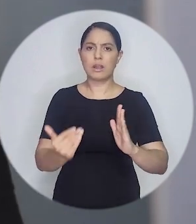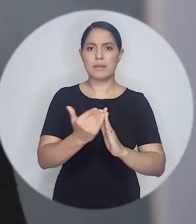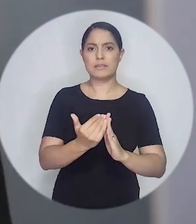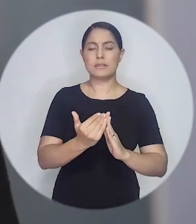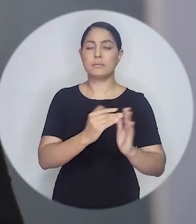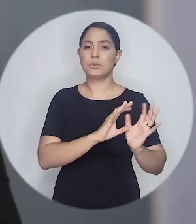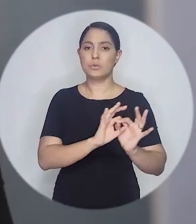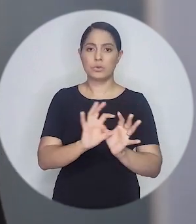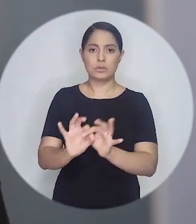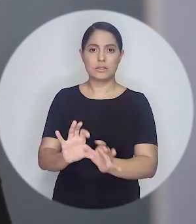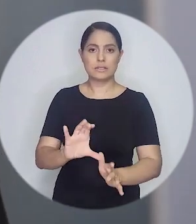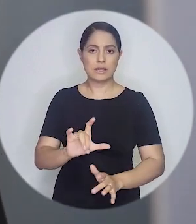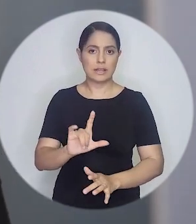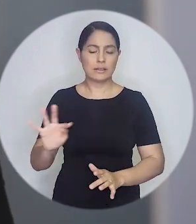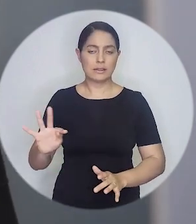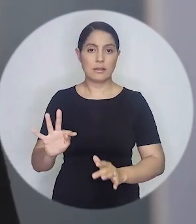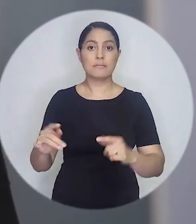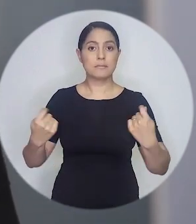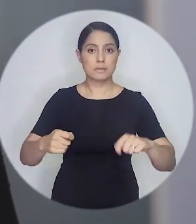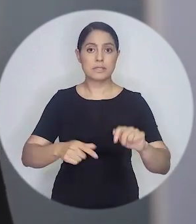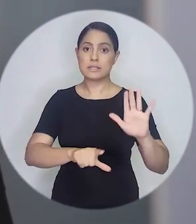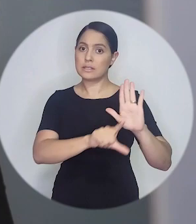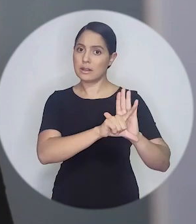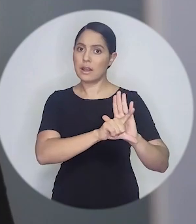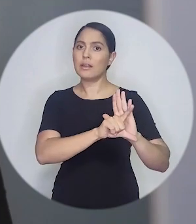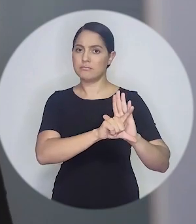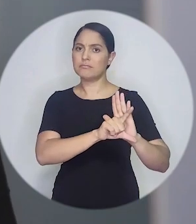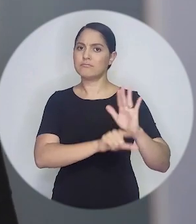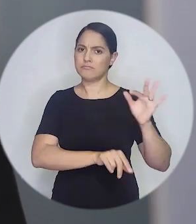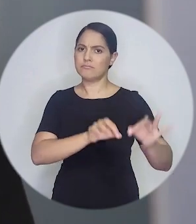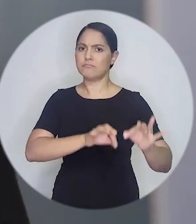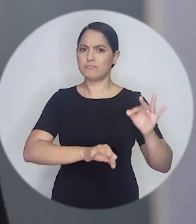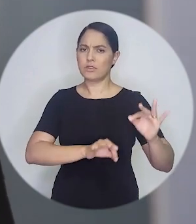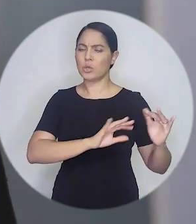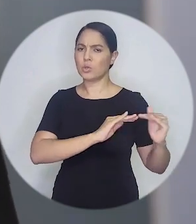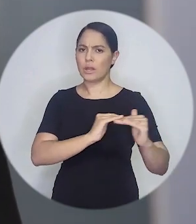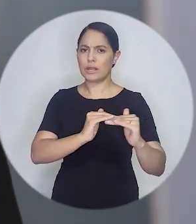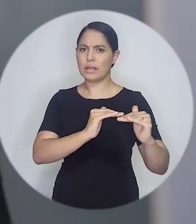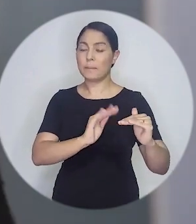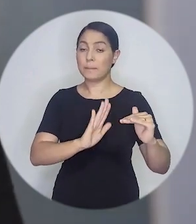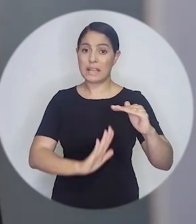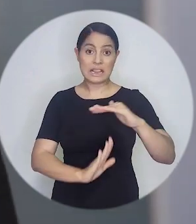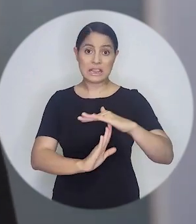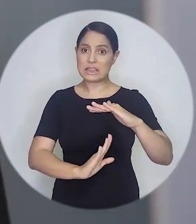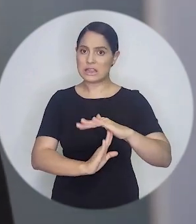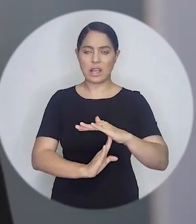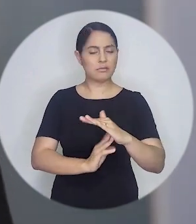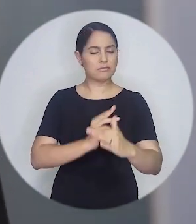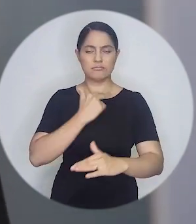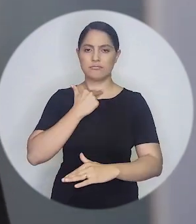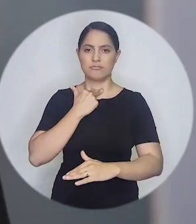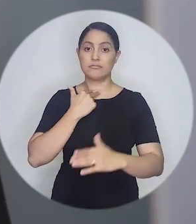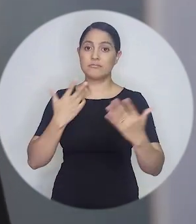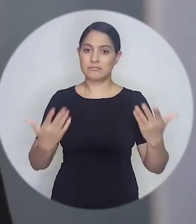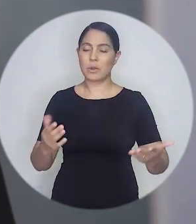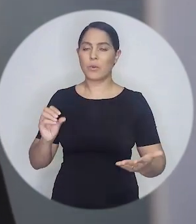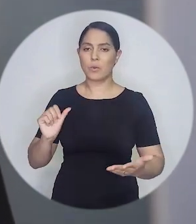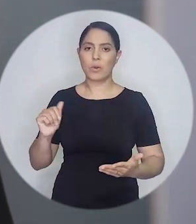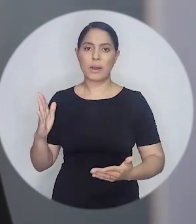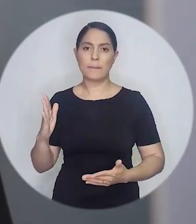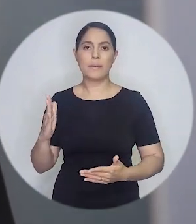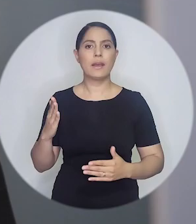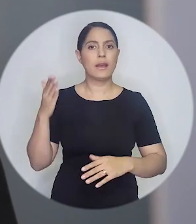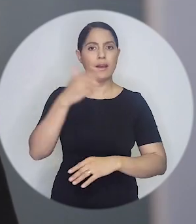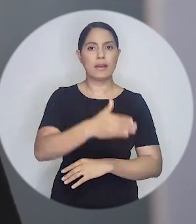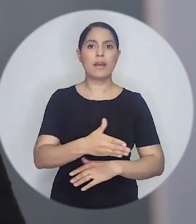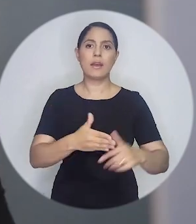de que os valores estabelecidos pela lei devem ser tidos como parâmetro e não como teto. A discussão chegou ao STF por meio de ações